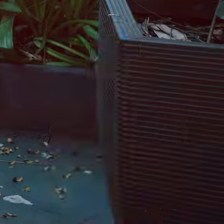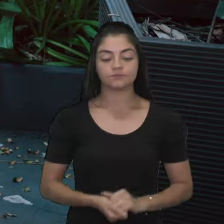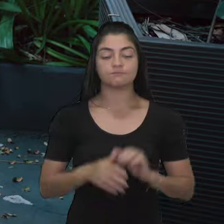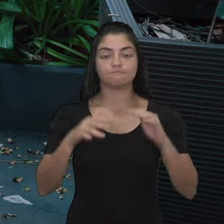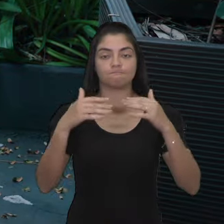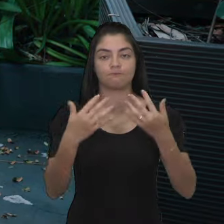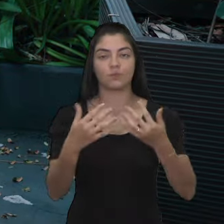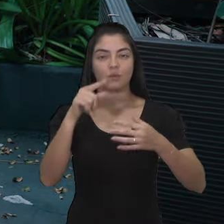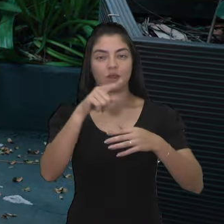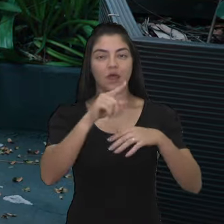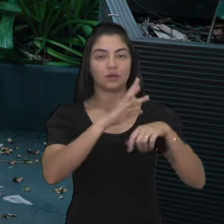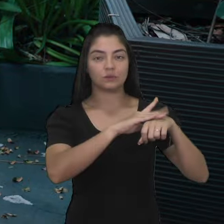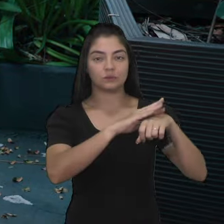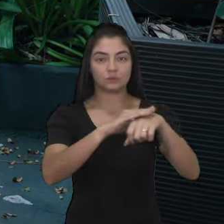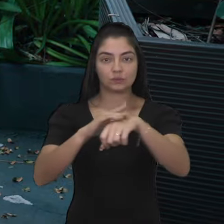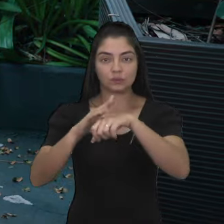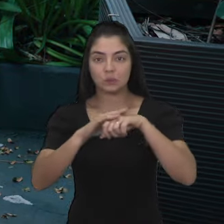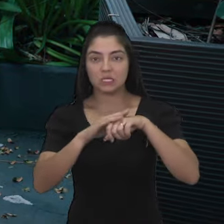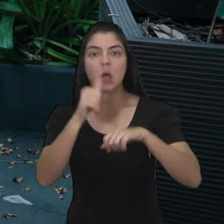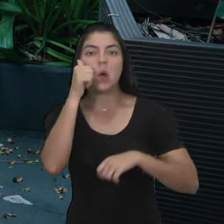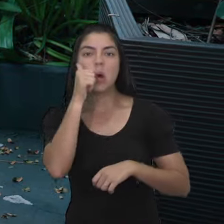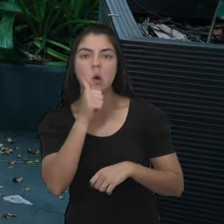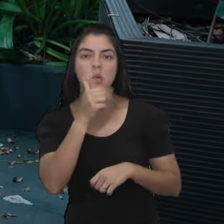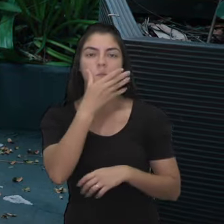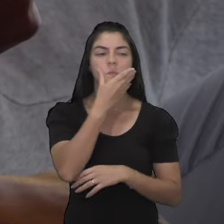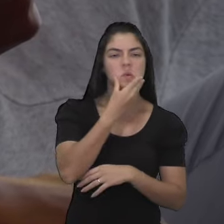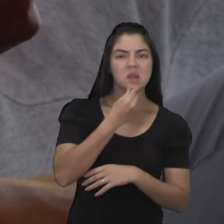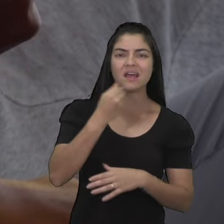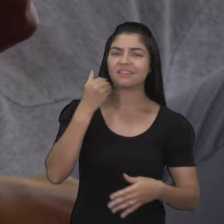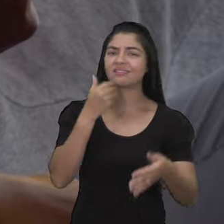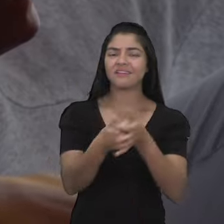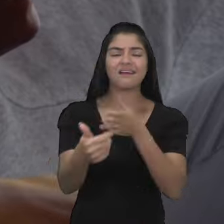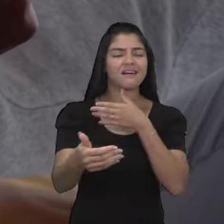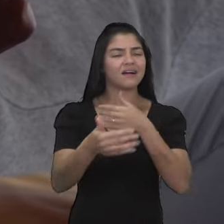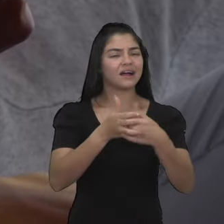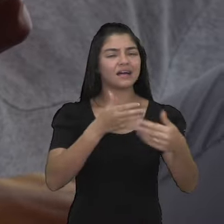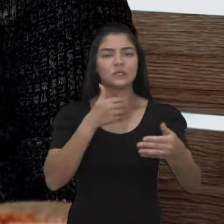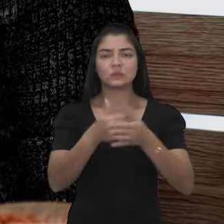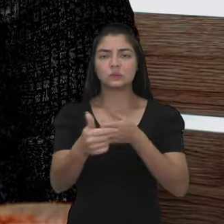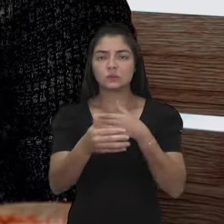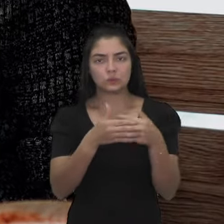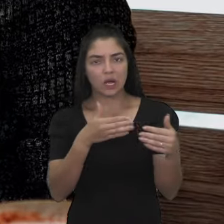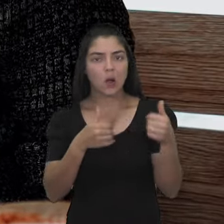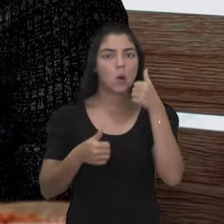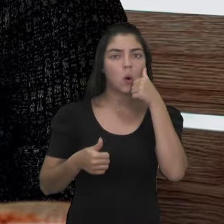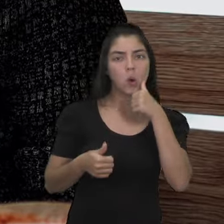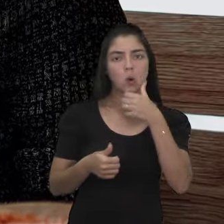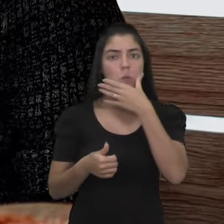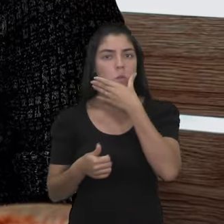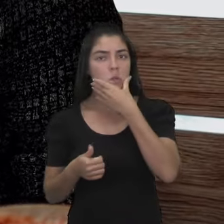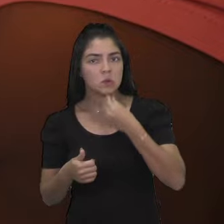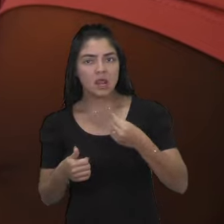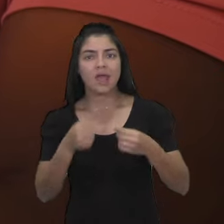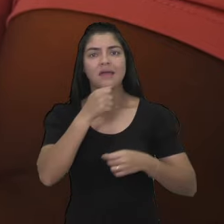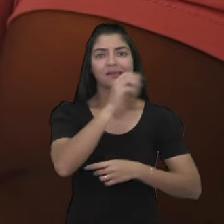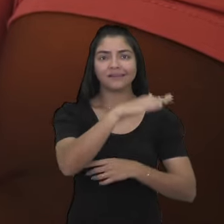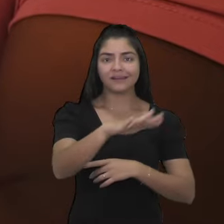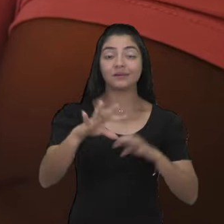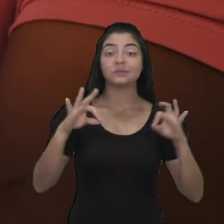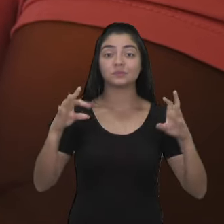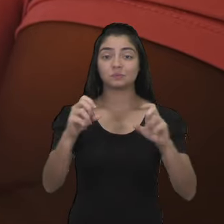A incidência de hanseníase em relação aos sexos, ela não diferencia, tanto homens, mulheres e